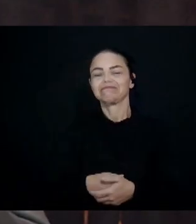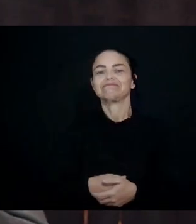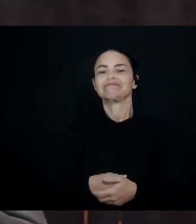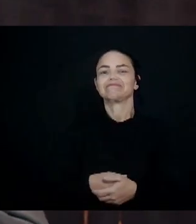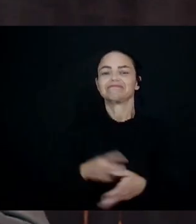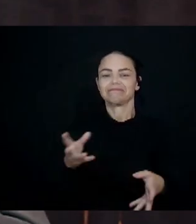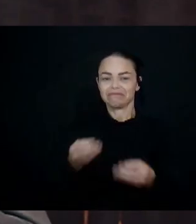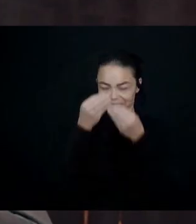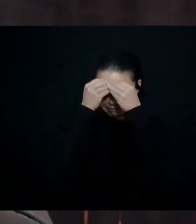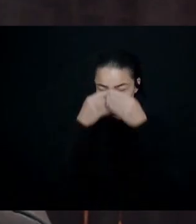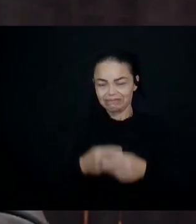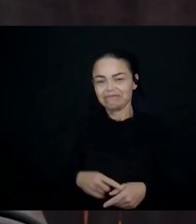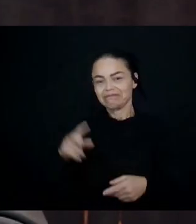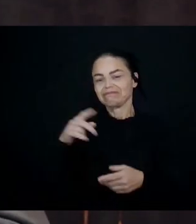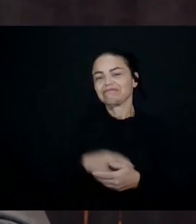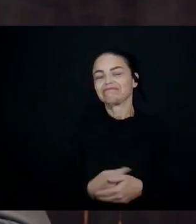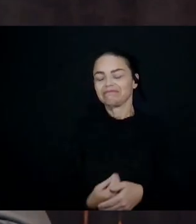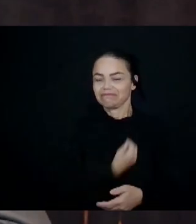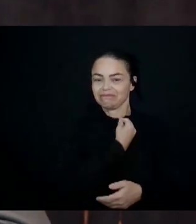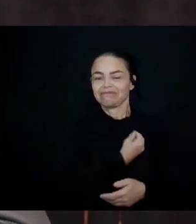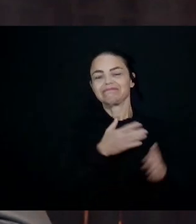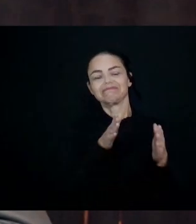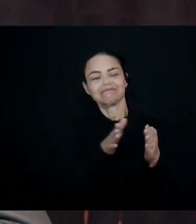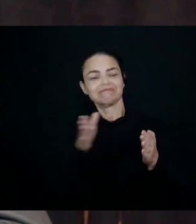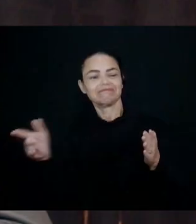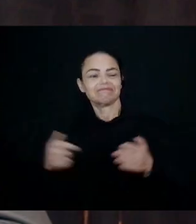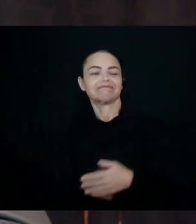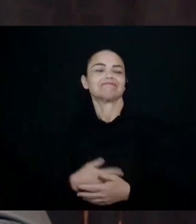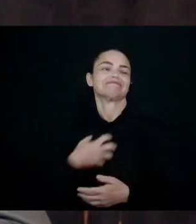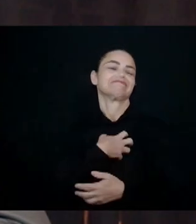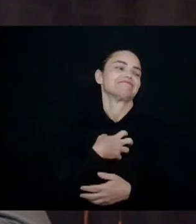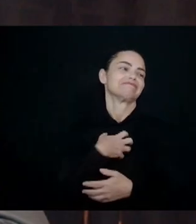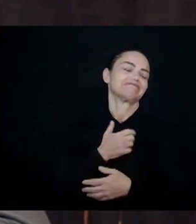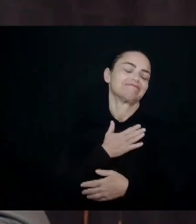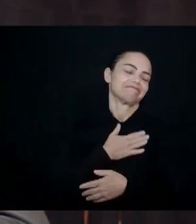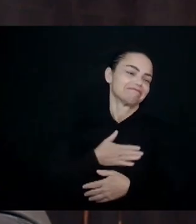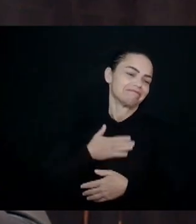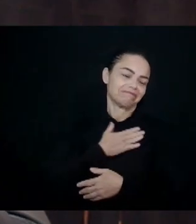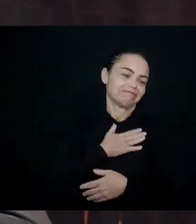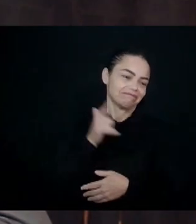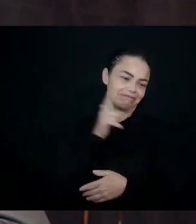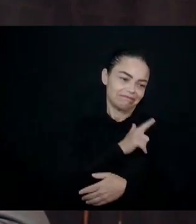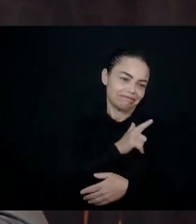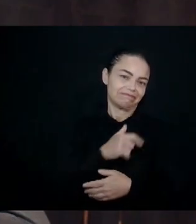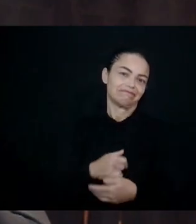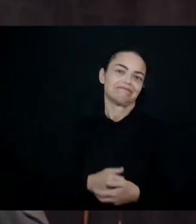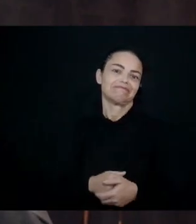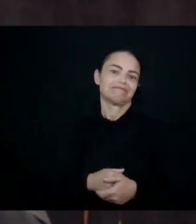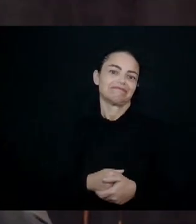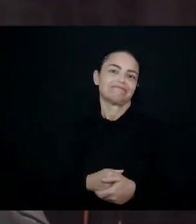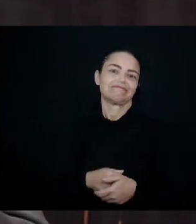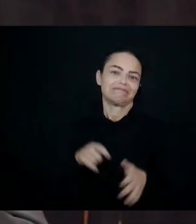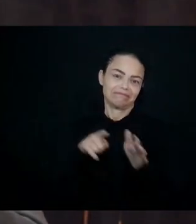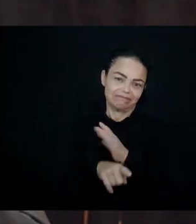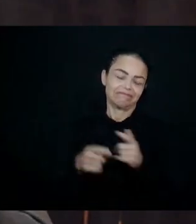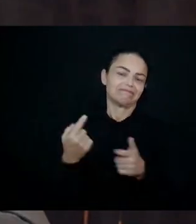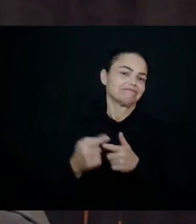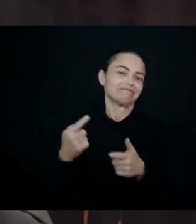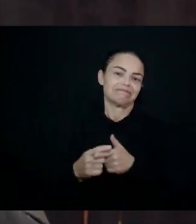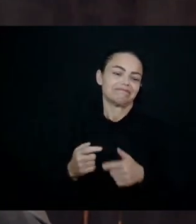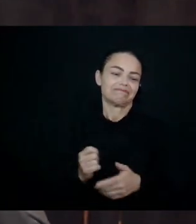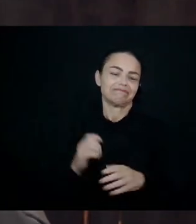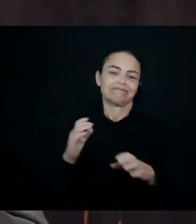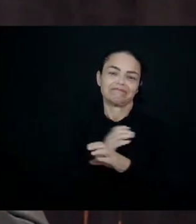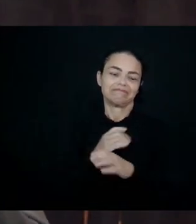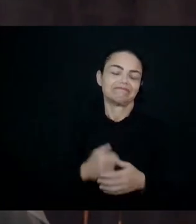tona de novo e revive esses momentos de novo, essa sensação prazerosa da conquista, Aquela pergunta, ela falou assim, por que depois que a gente completa? Porque a